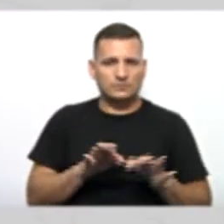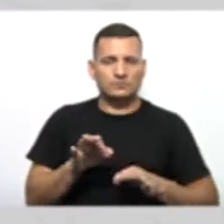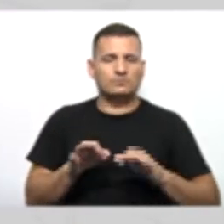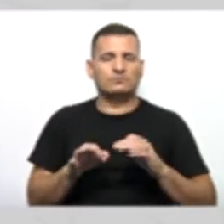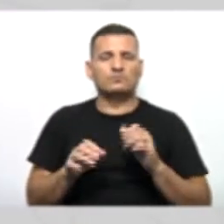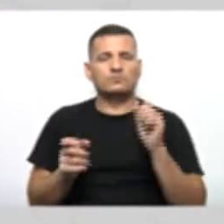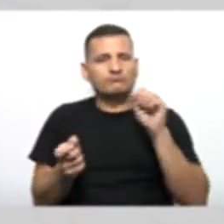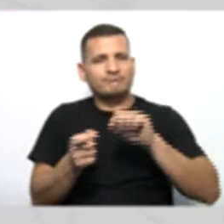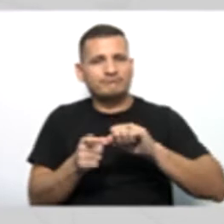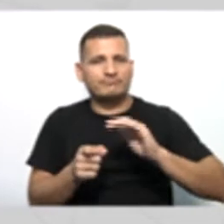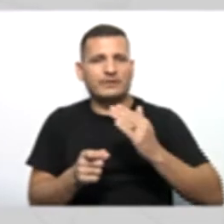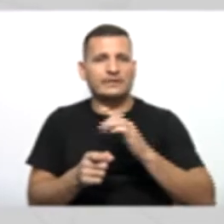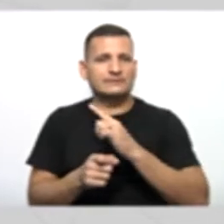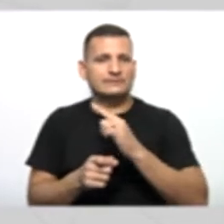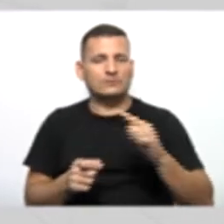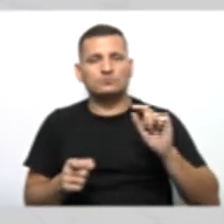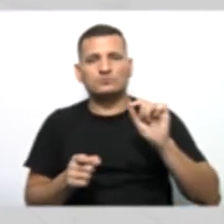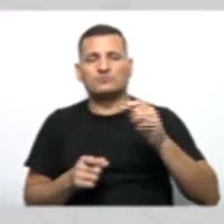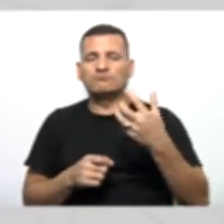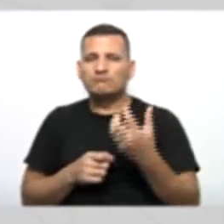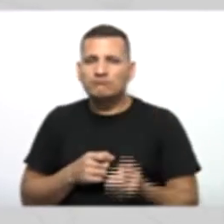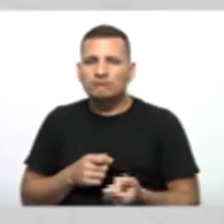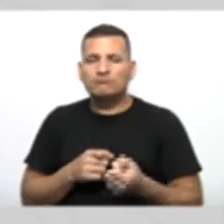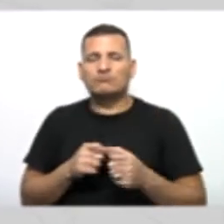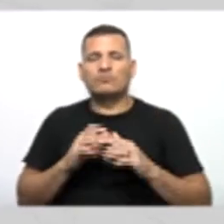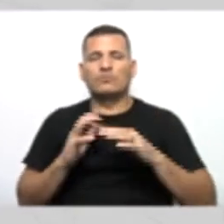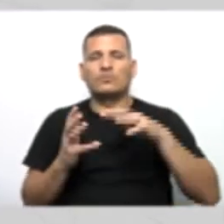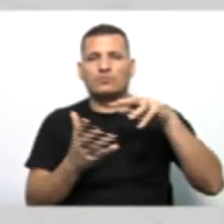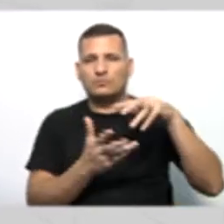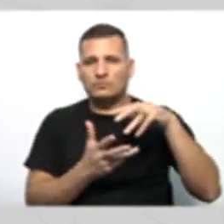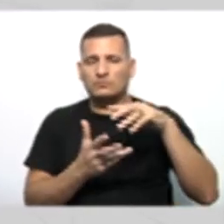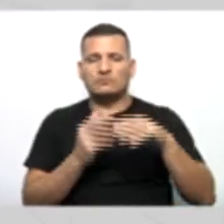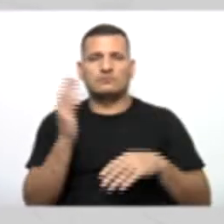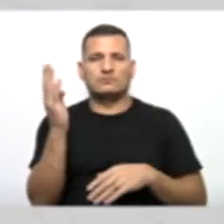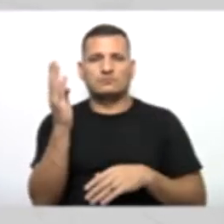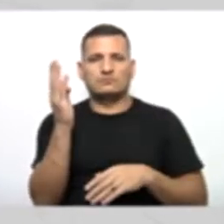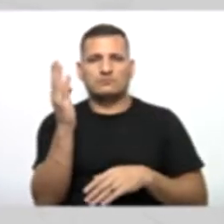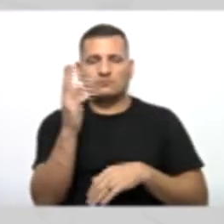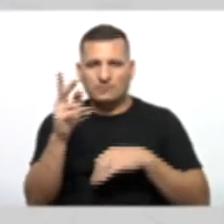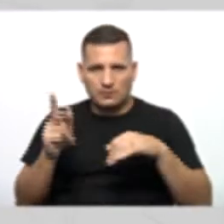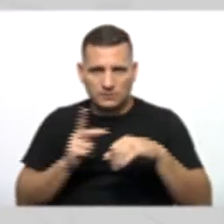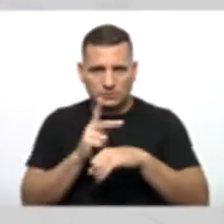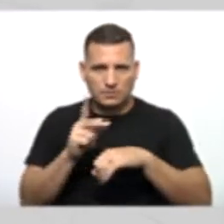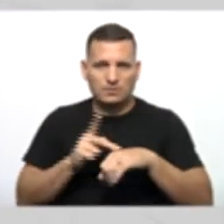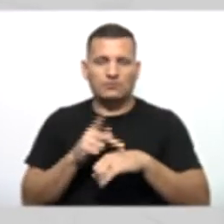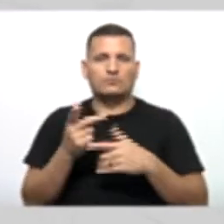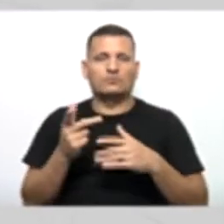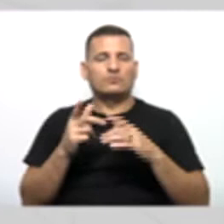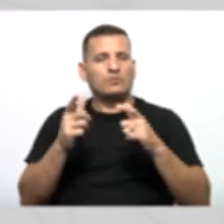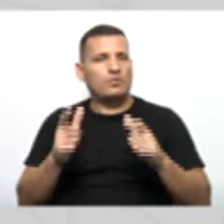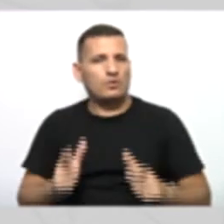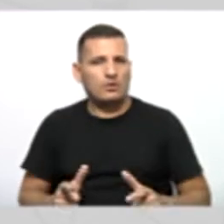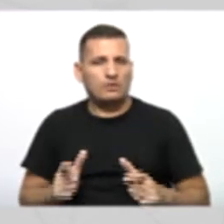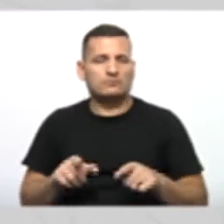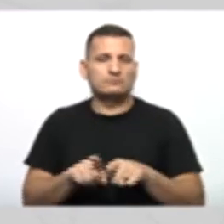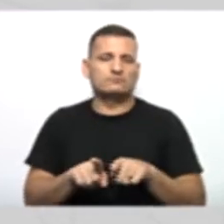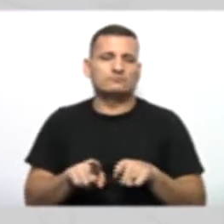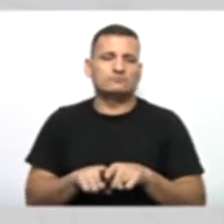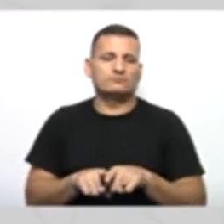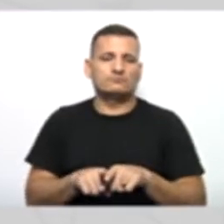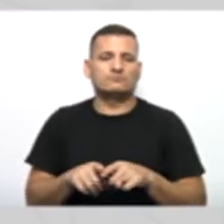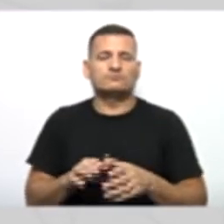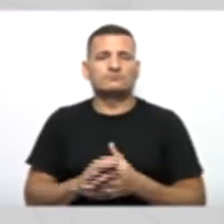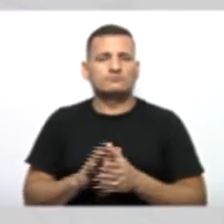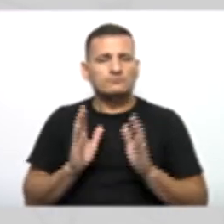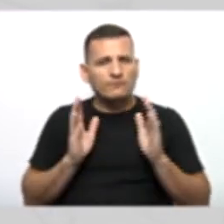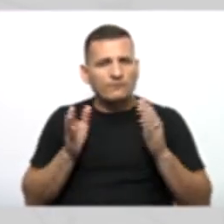global, nacional e localmente, visando planejamento de sistemas de produção e consumo